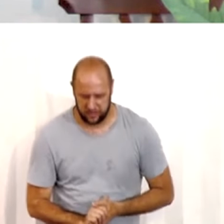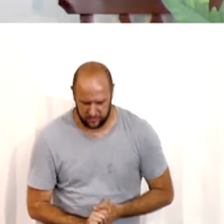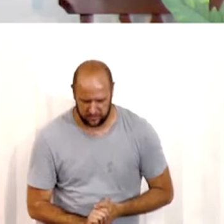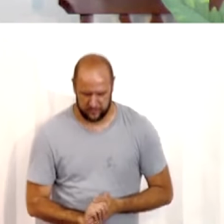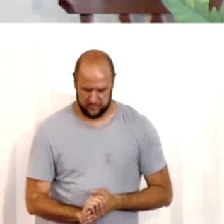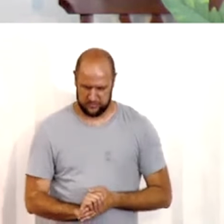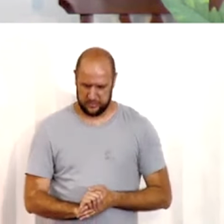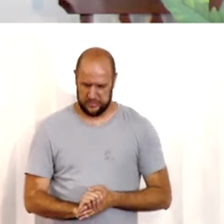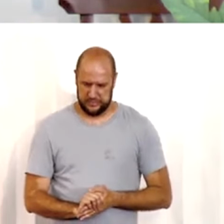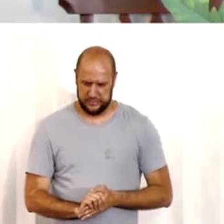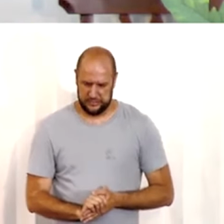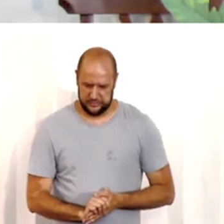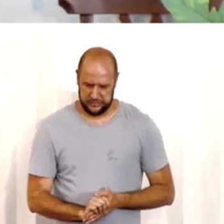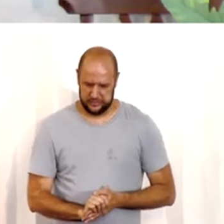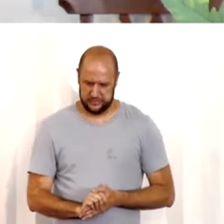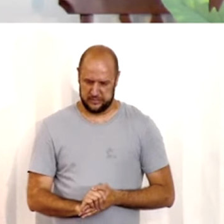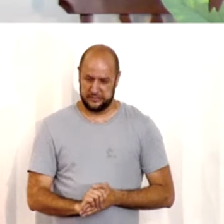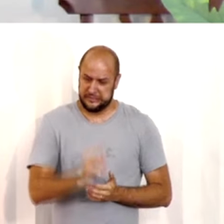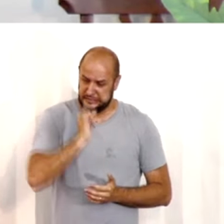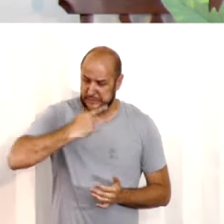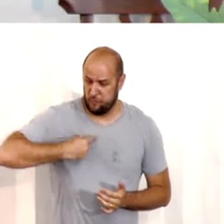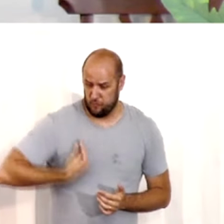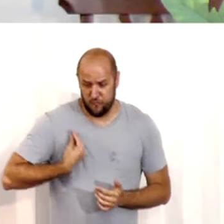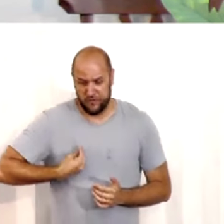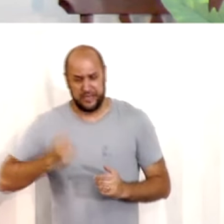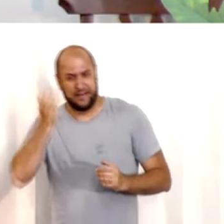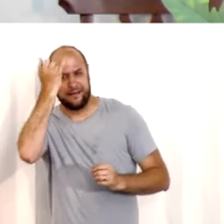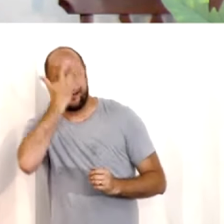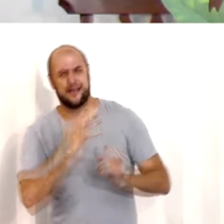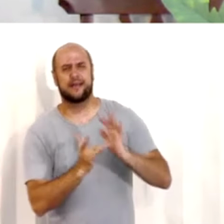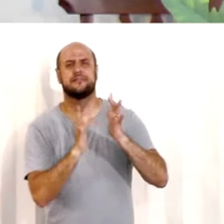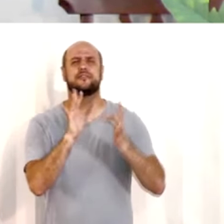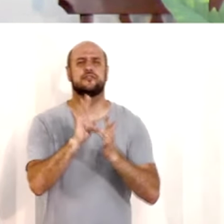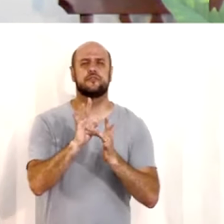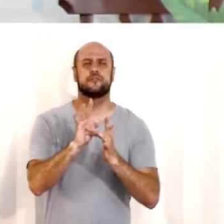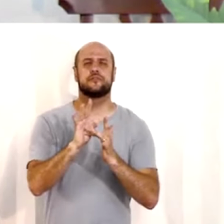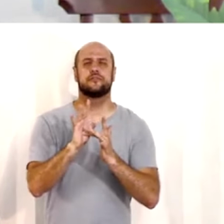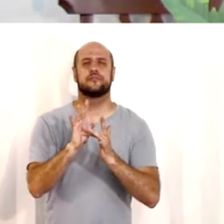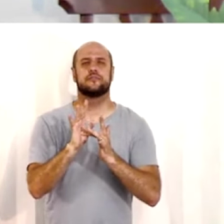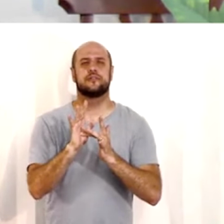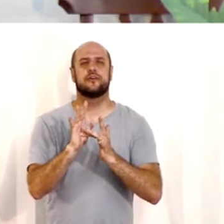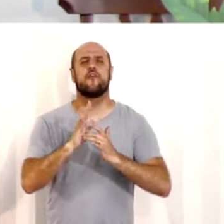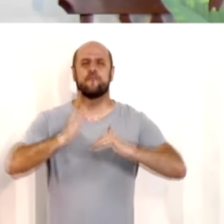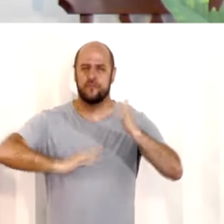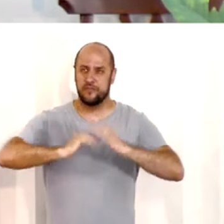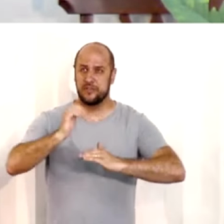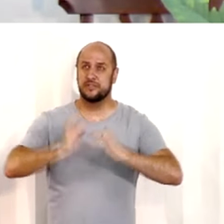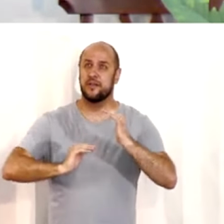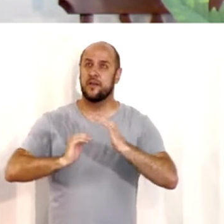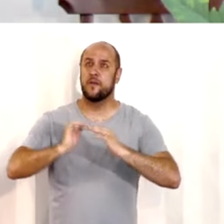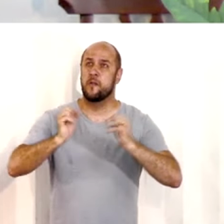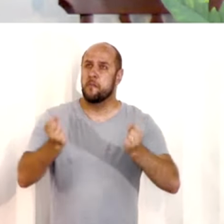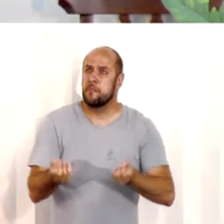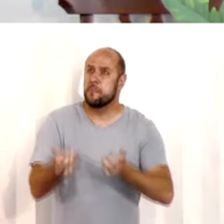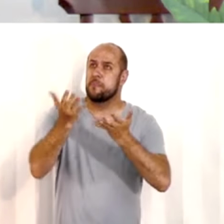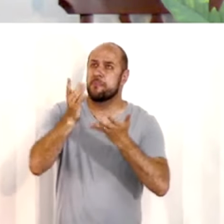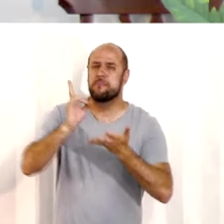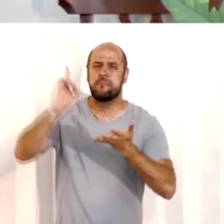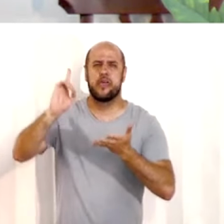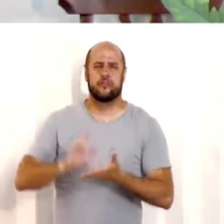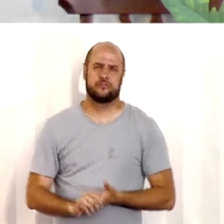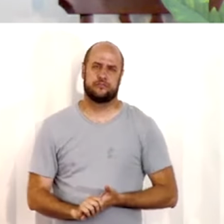Sim, eu vivo dentro da graça de Jesus. Por que é que o Senhor está fazendo isso com você? Está fazendo porque Ele ama,